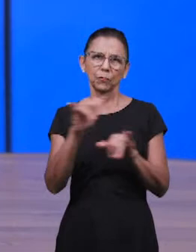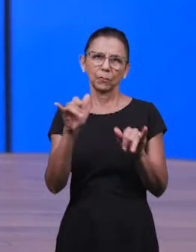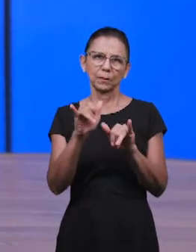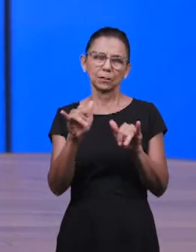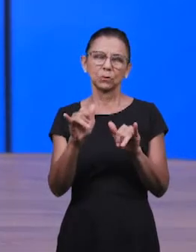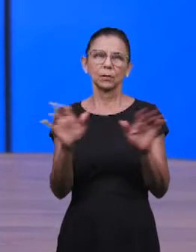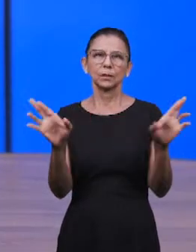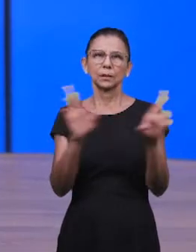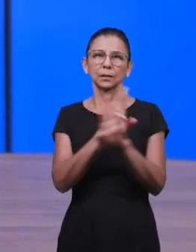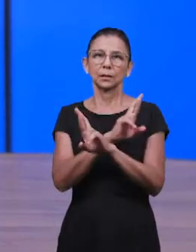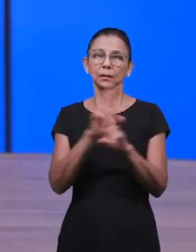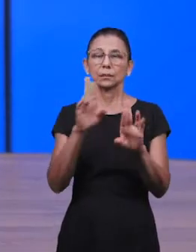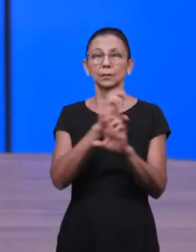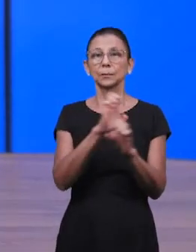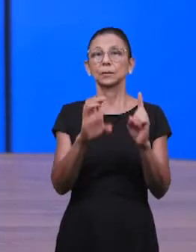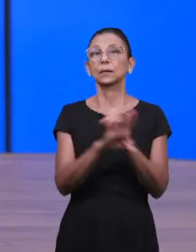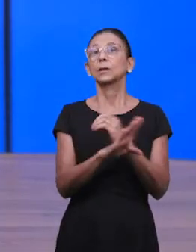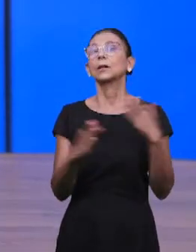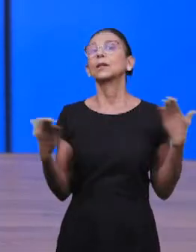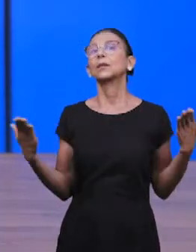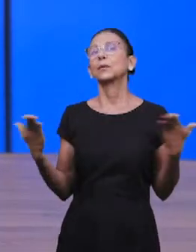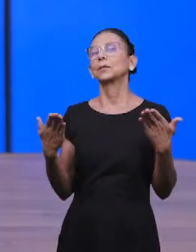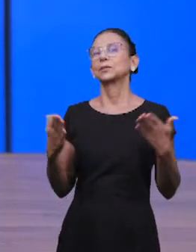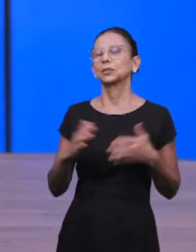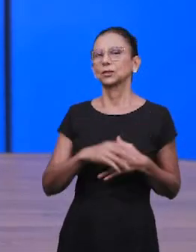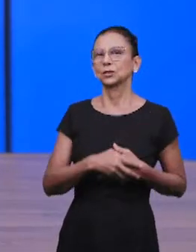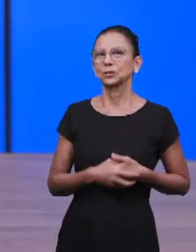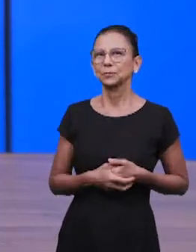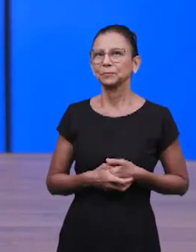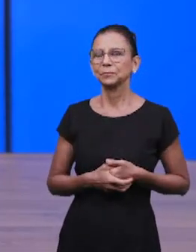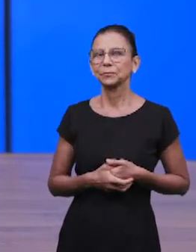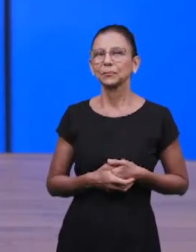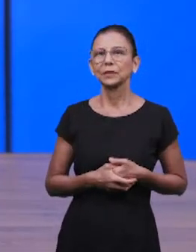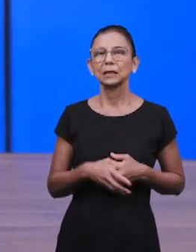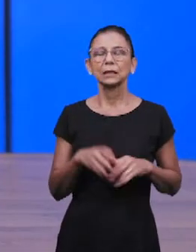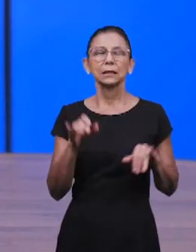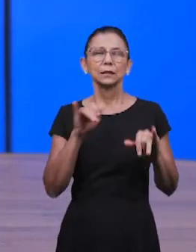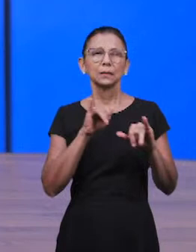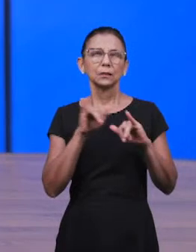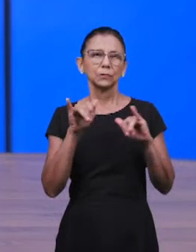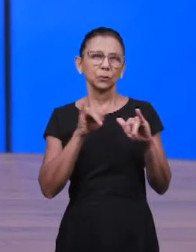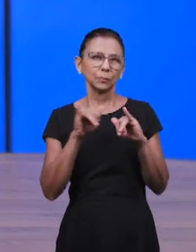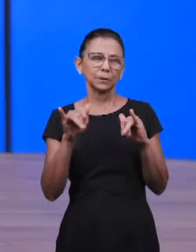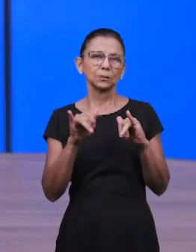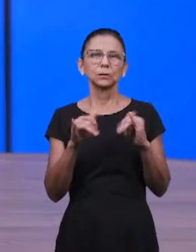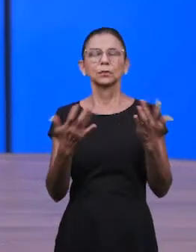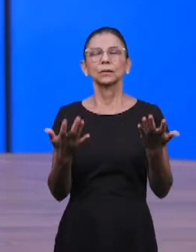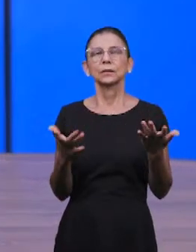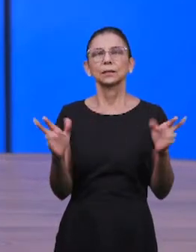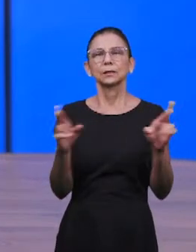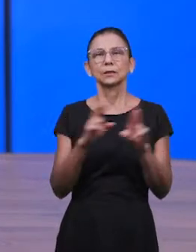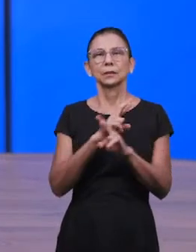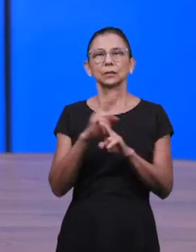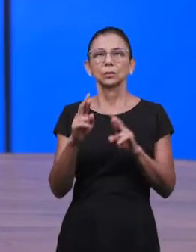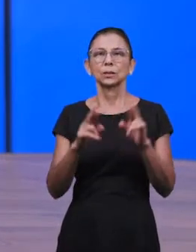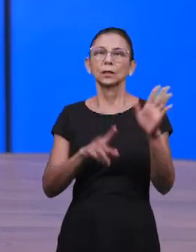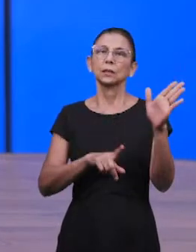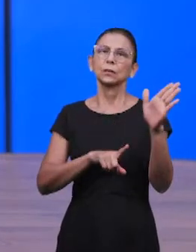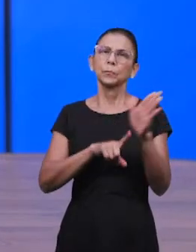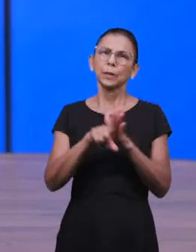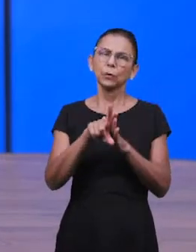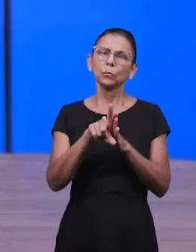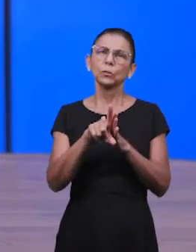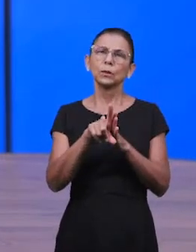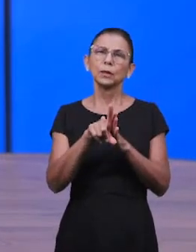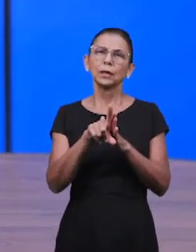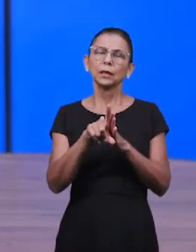algumas informações sobre a Escola Bíblica Dominical de hoje. Essas informações consistem em respostas, que os nossos irmãos enviam através